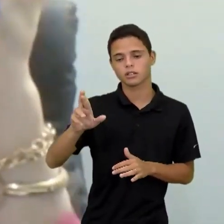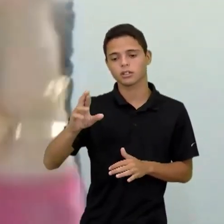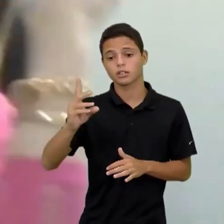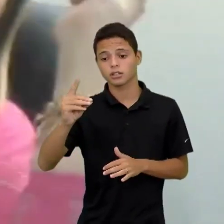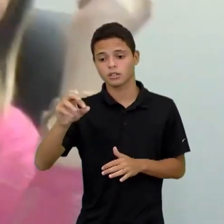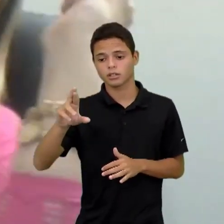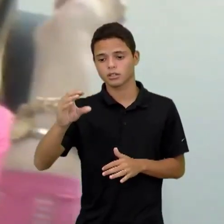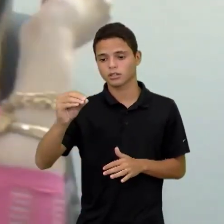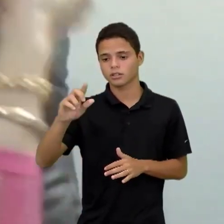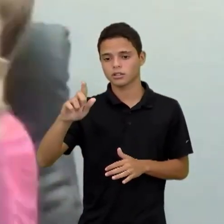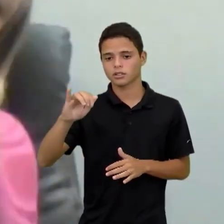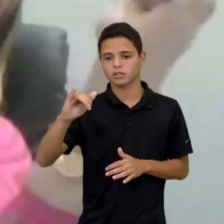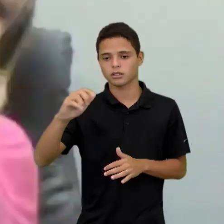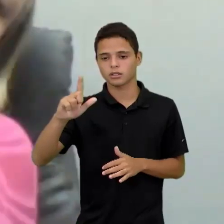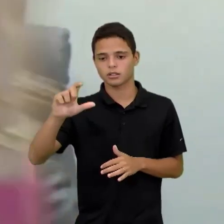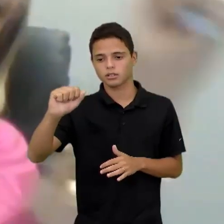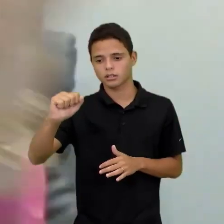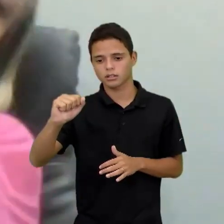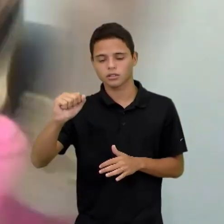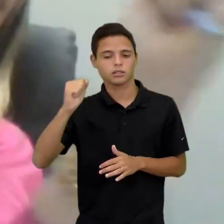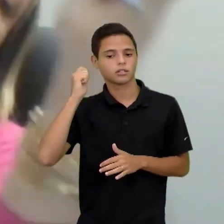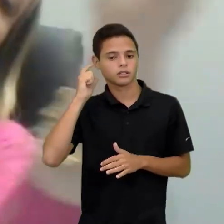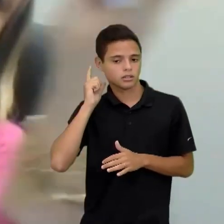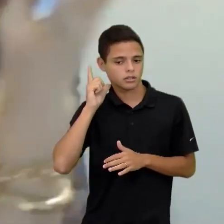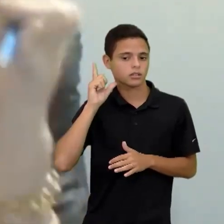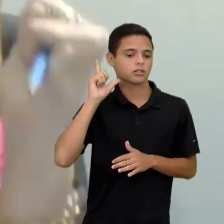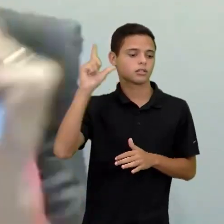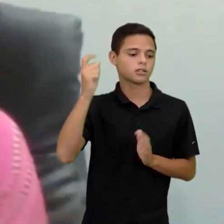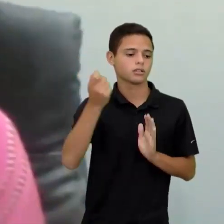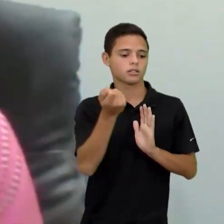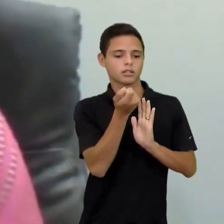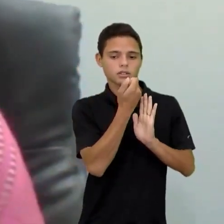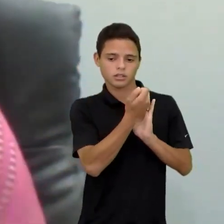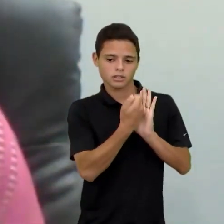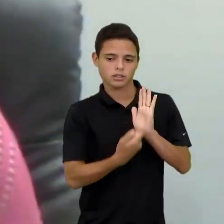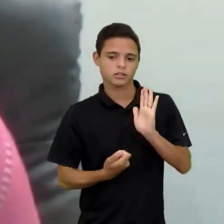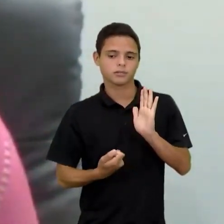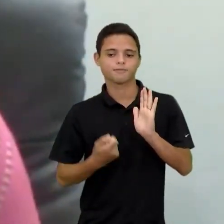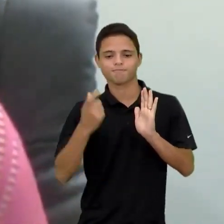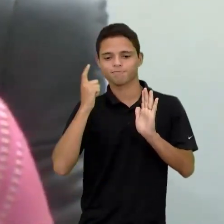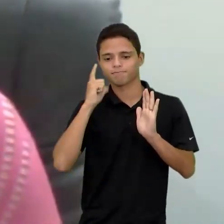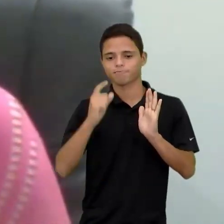E muitas vezes ele entra em padrão, mas ele consegue marcar, tá?